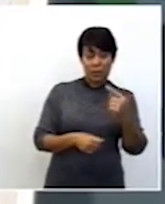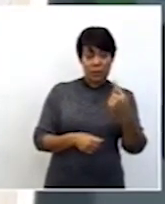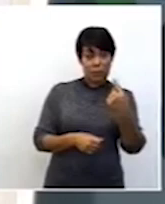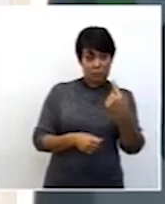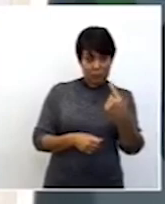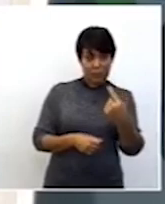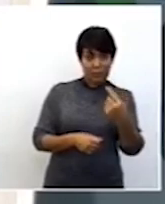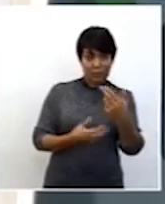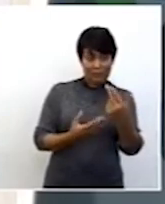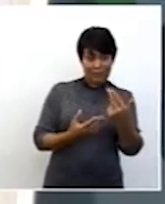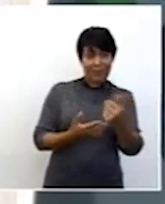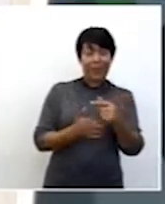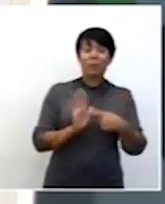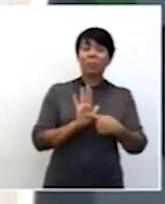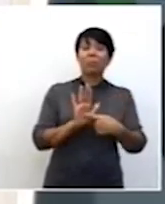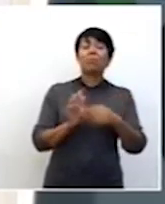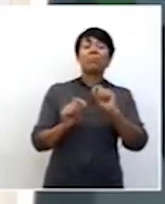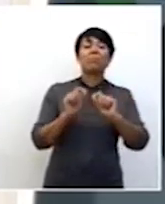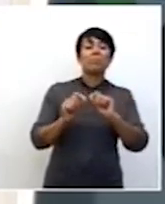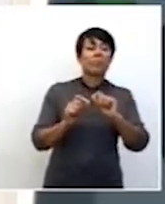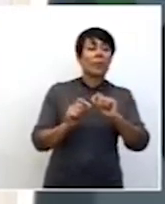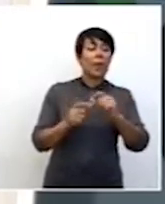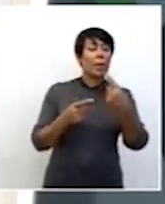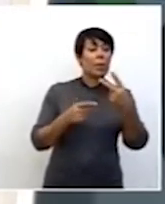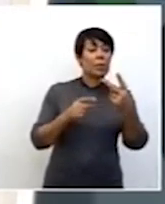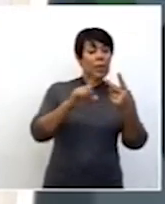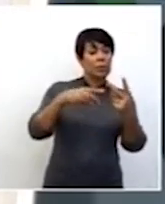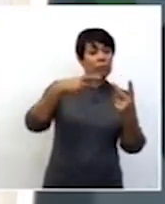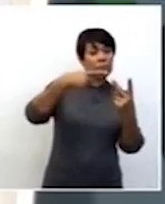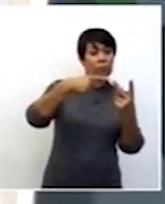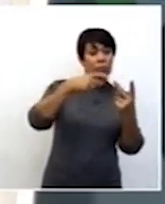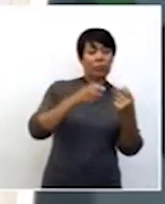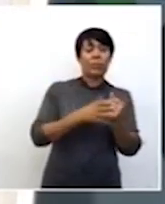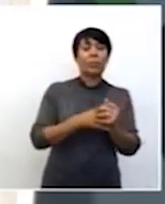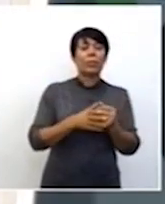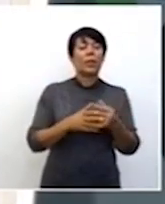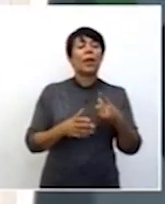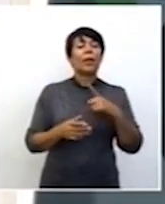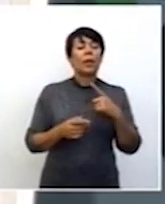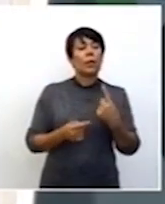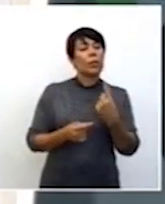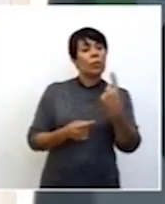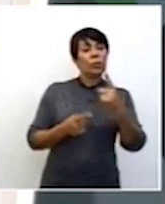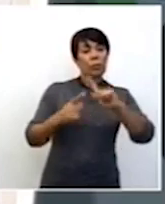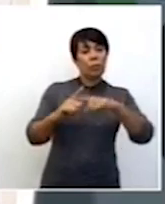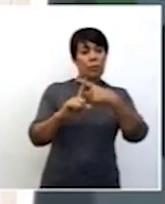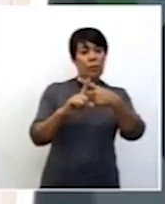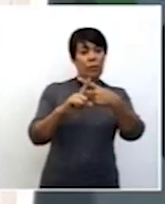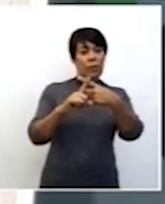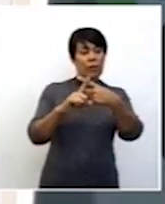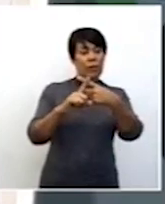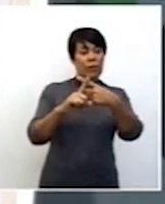ter. Eu vou fazer primeiro essa potência aqui para vocês enxergarem. Então, eu vou ter 1 vezes